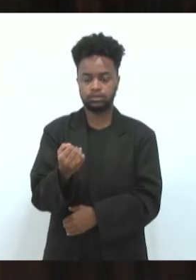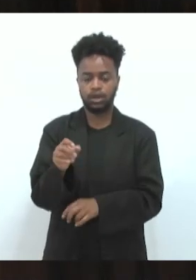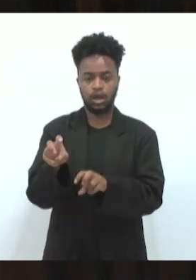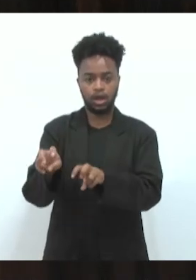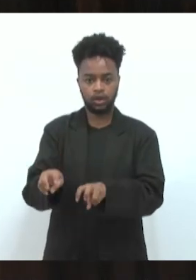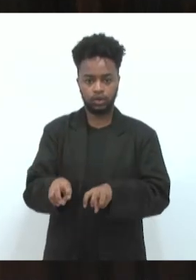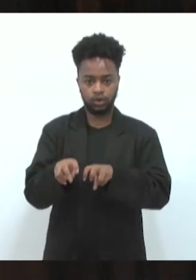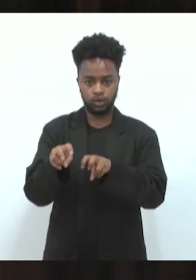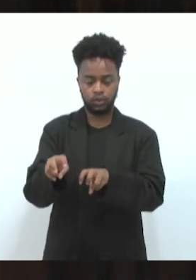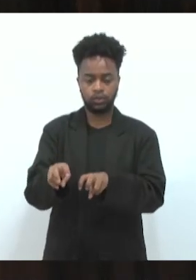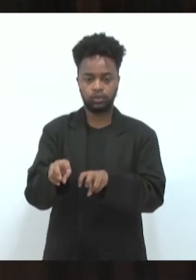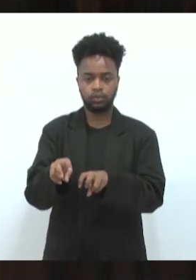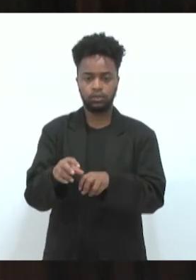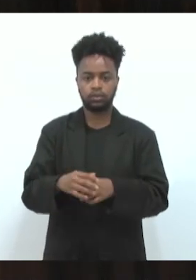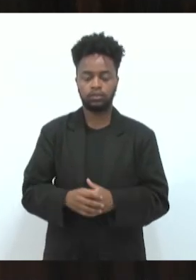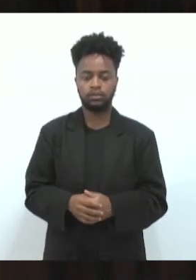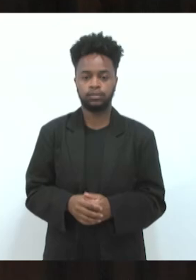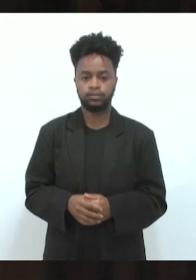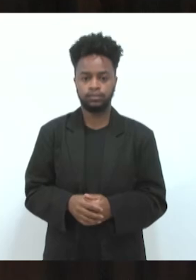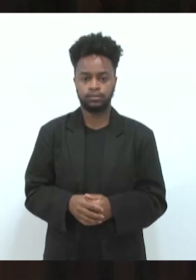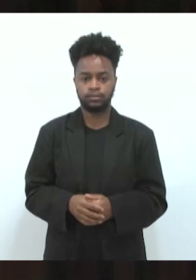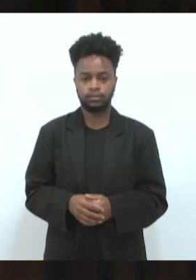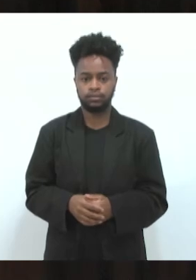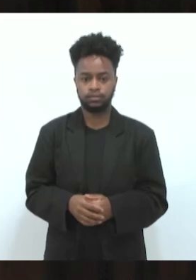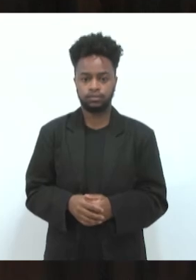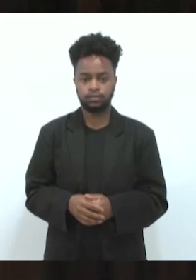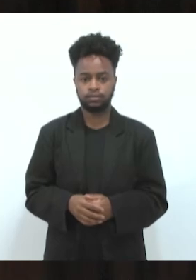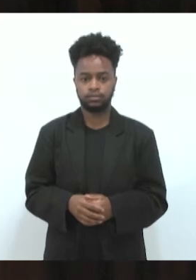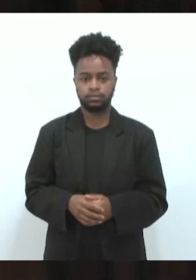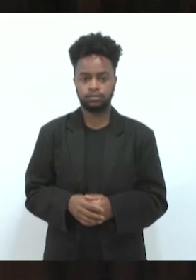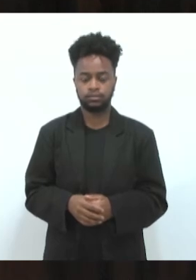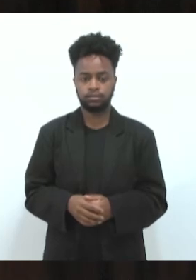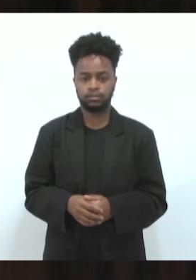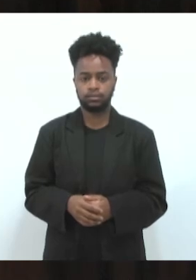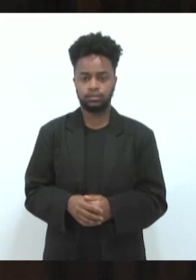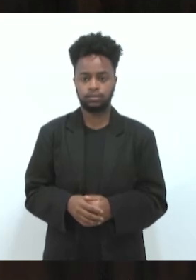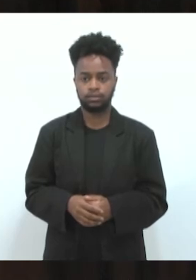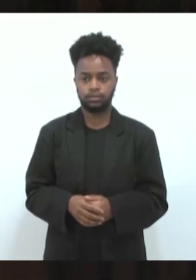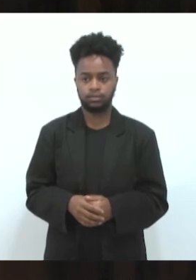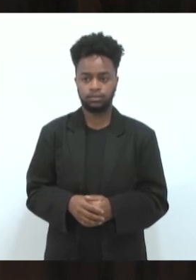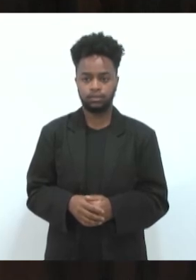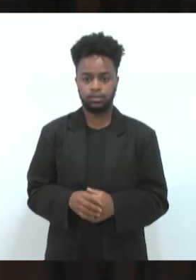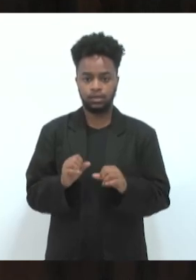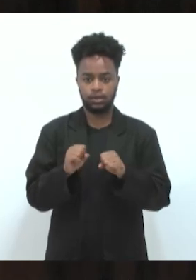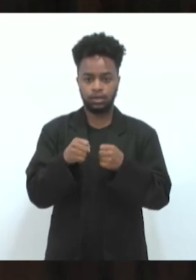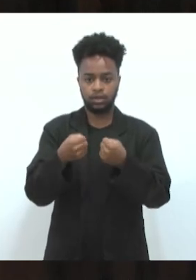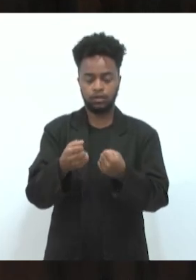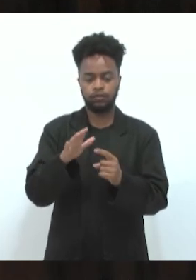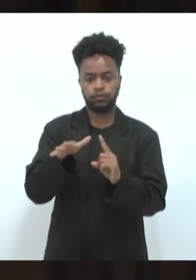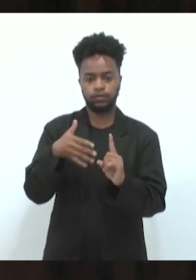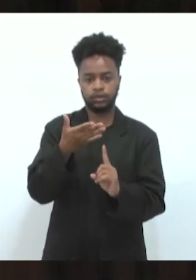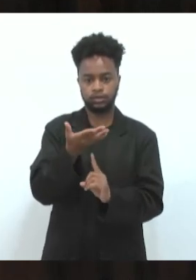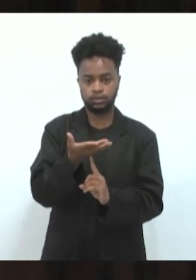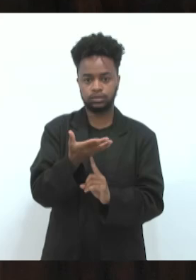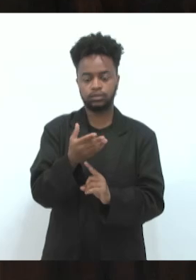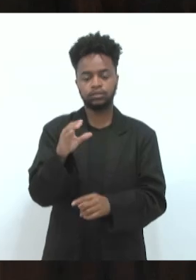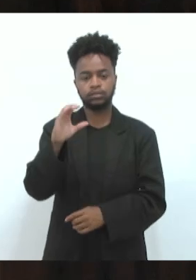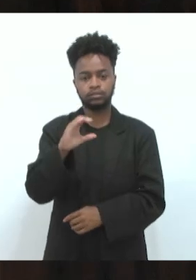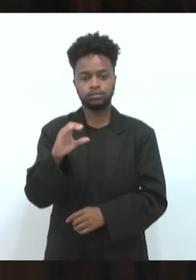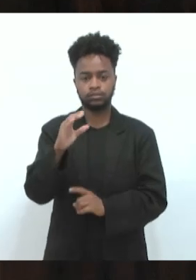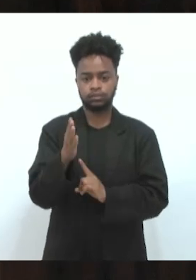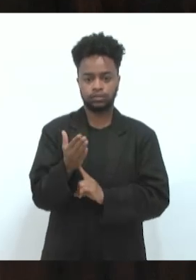Agricultura, Pecuária e Políticas Rural, Agrária e Pesqueira, de Defesa do Meio Ambiente, de Ciência